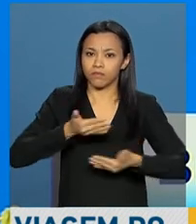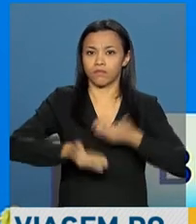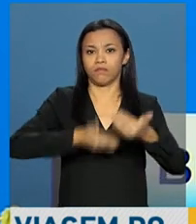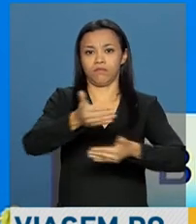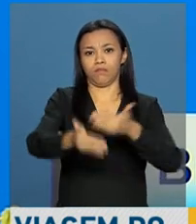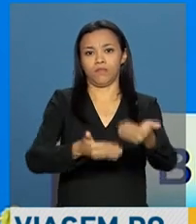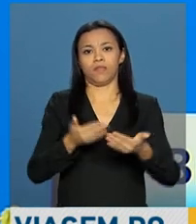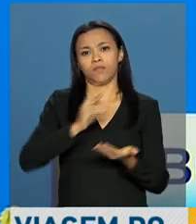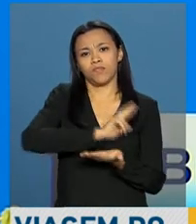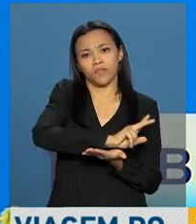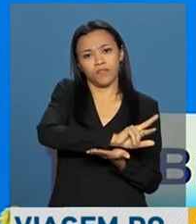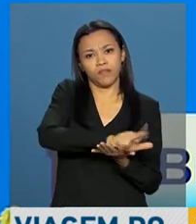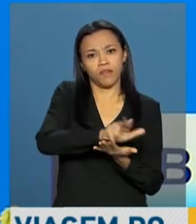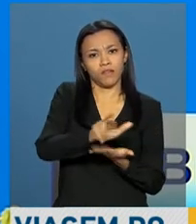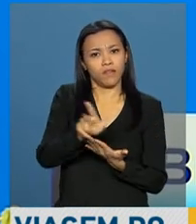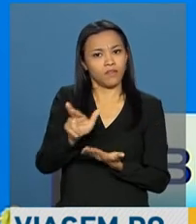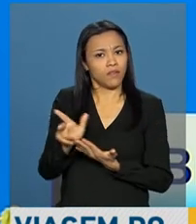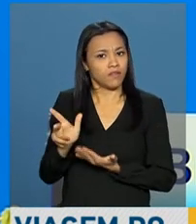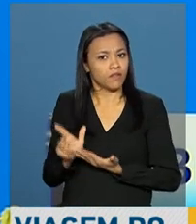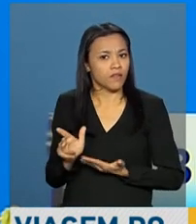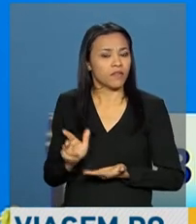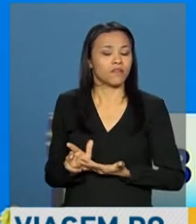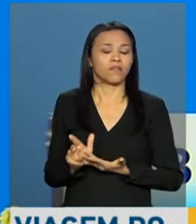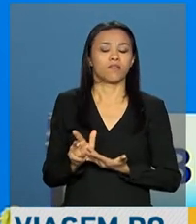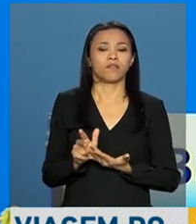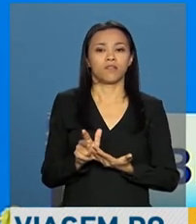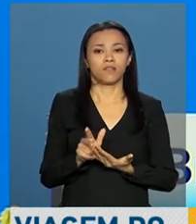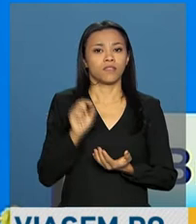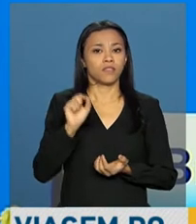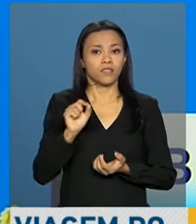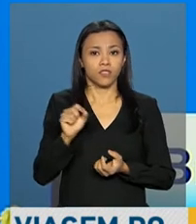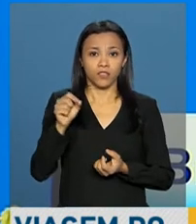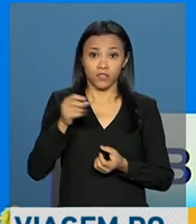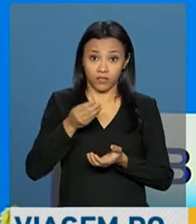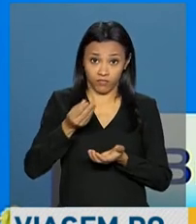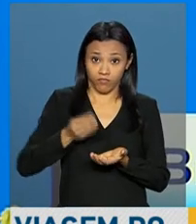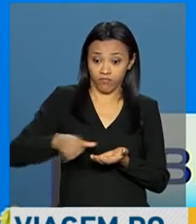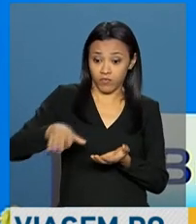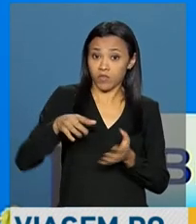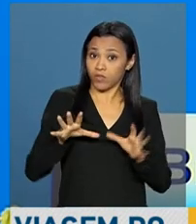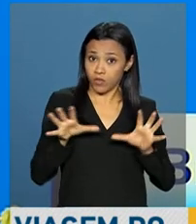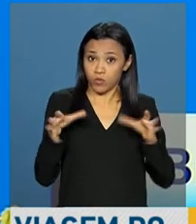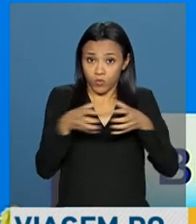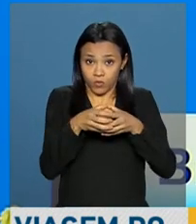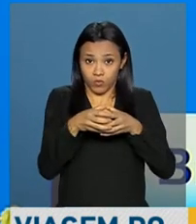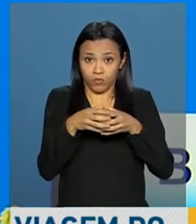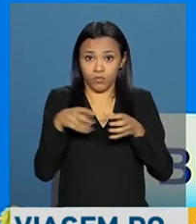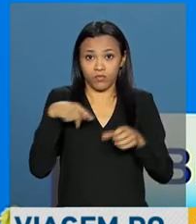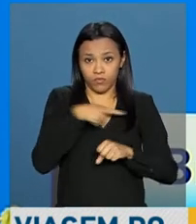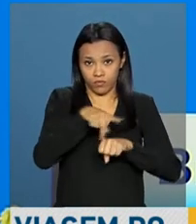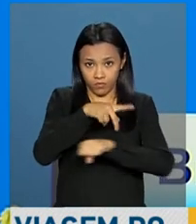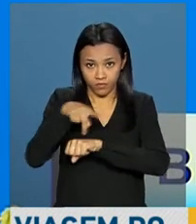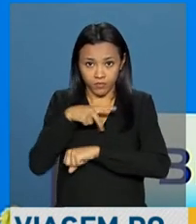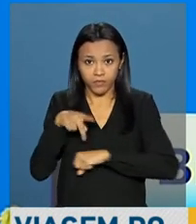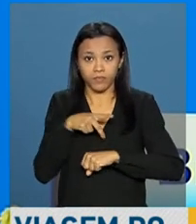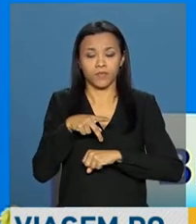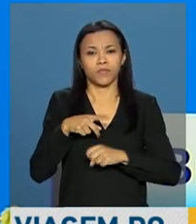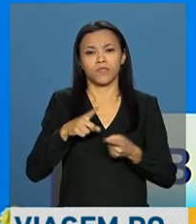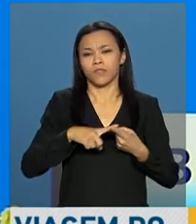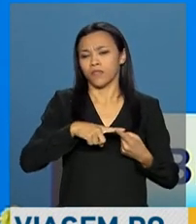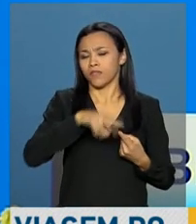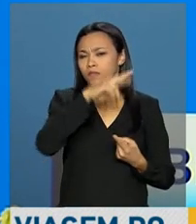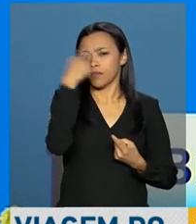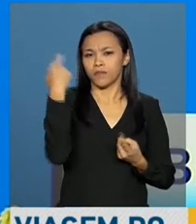e diversificação dos fluxos de investimento entre nossos países, Rússia,